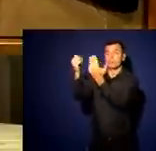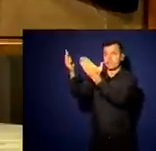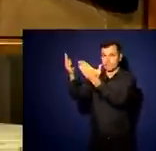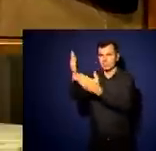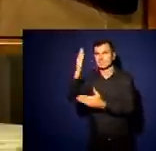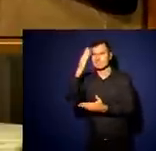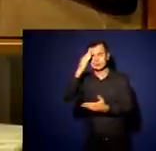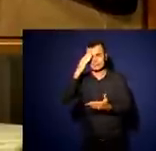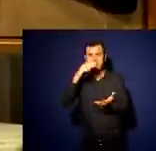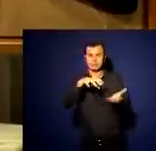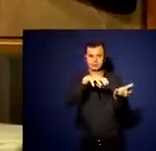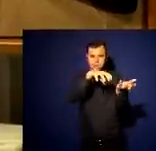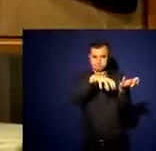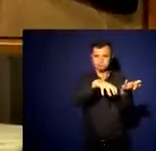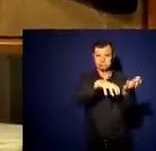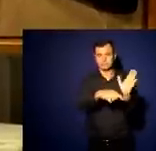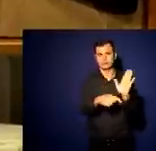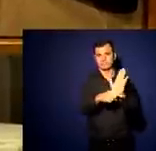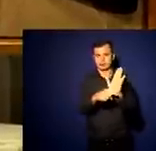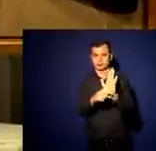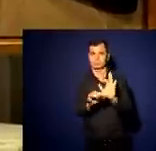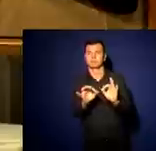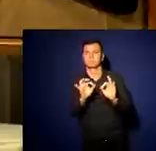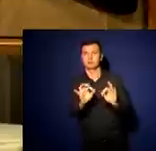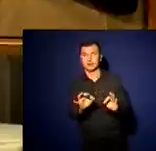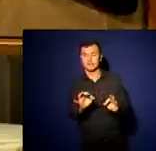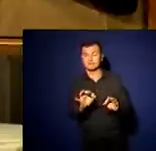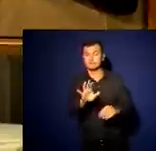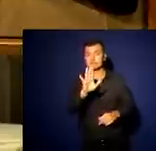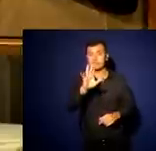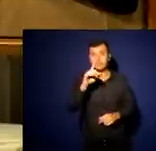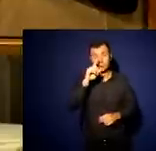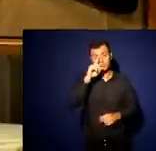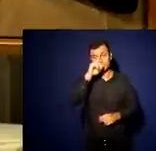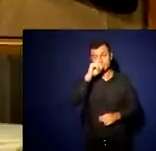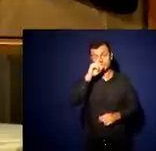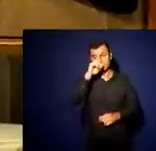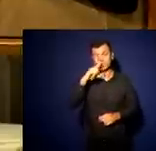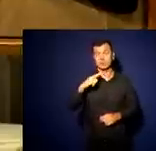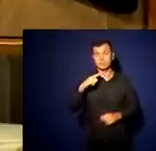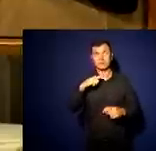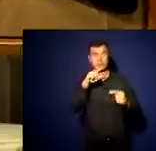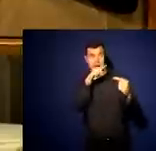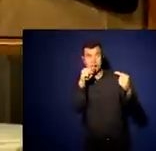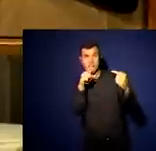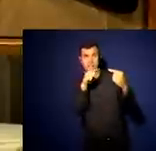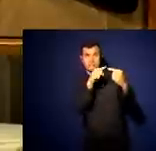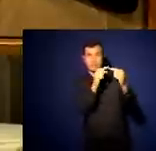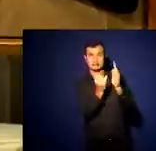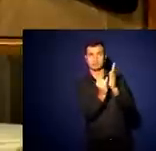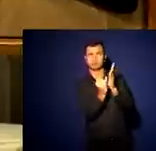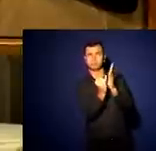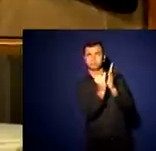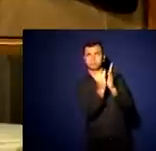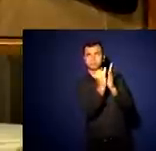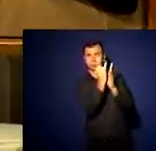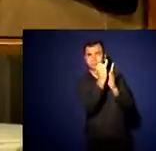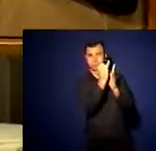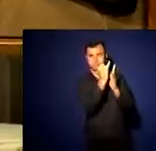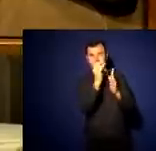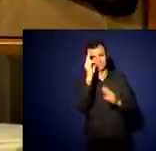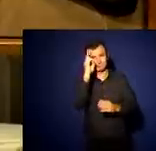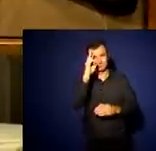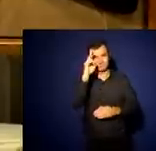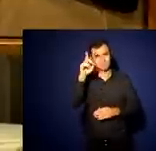e ajuda um risco muito grande cara do que eu acho é o debate de mudança da meta de inflação muito pelo que aconteceu